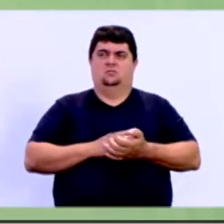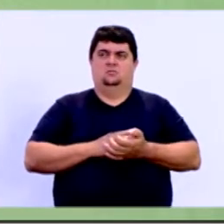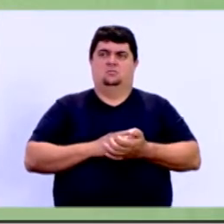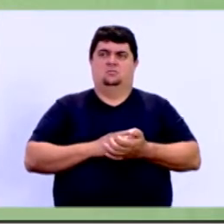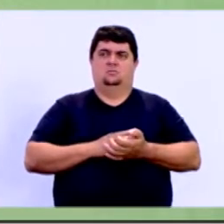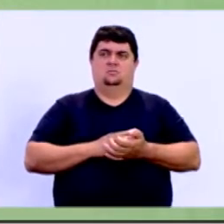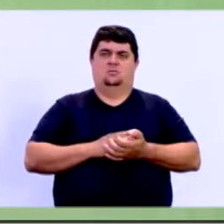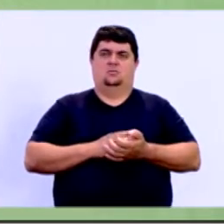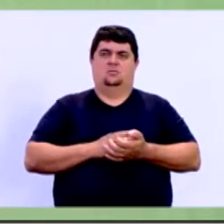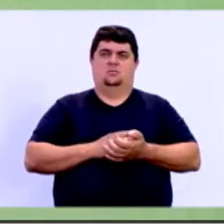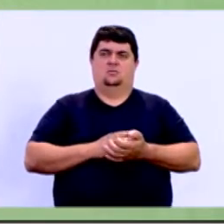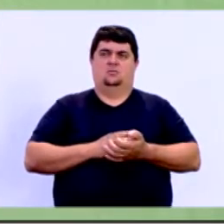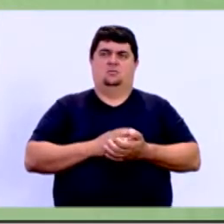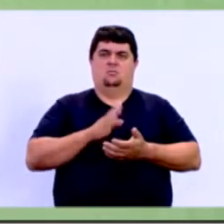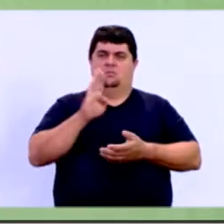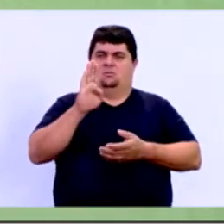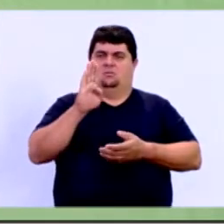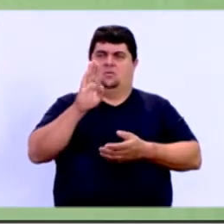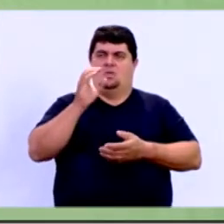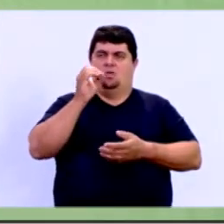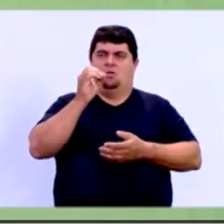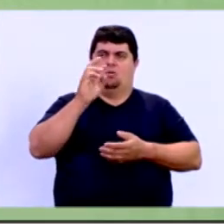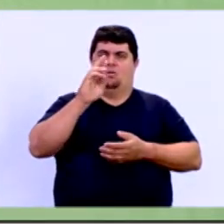ocorrer. Letra B,